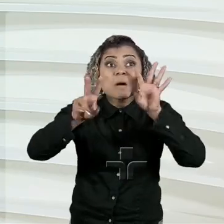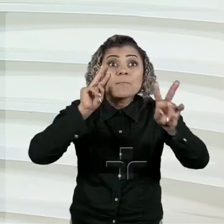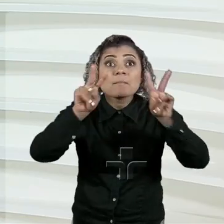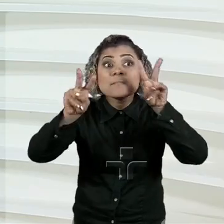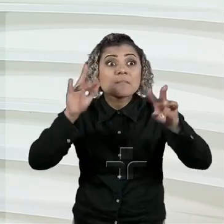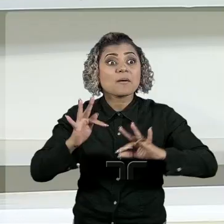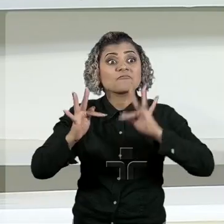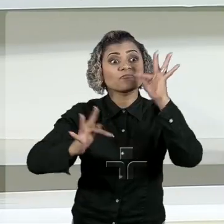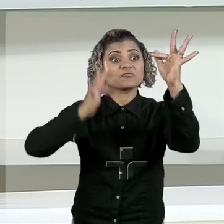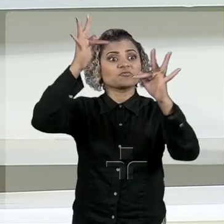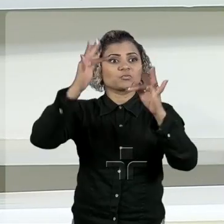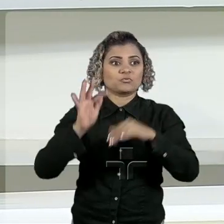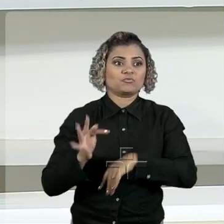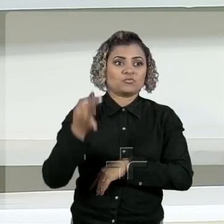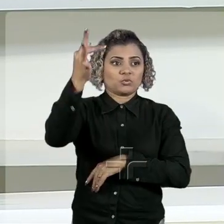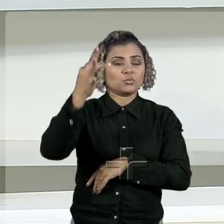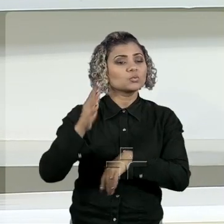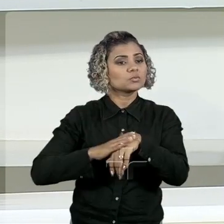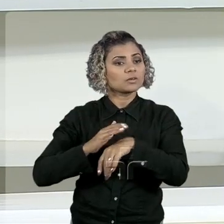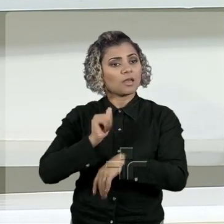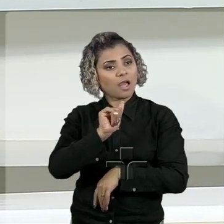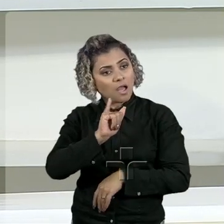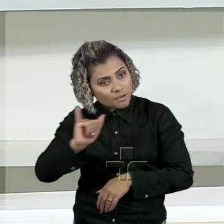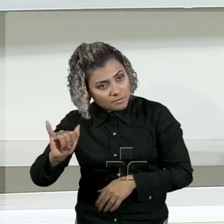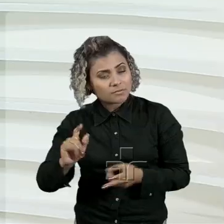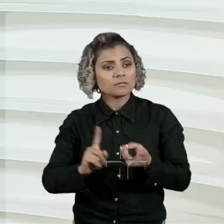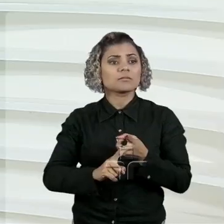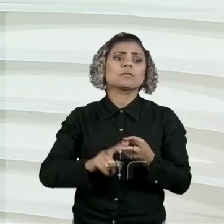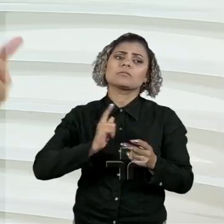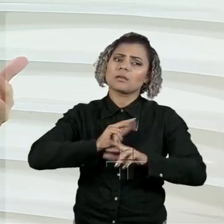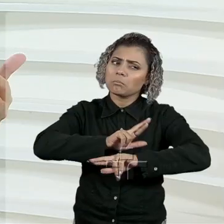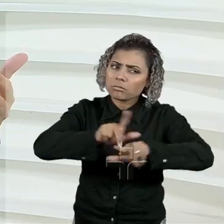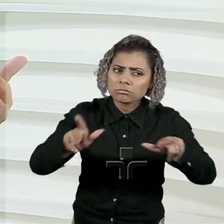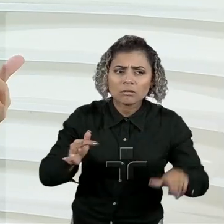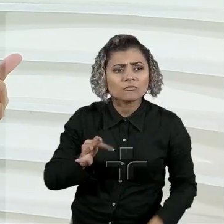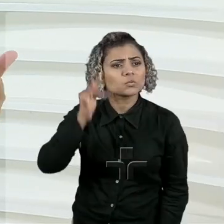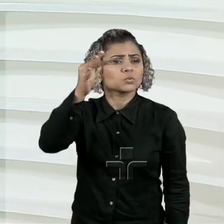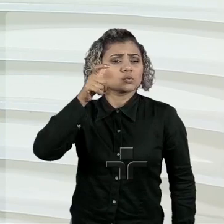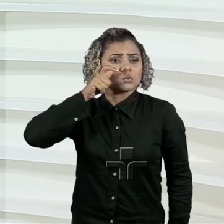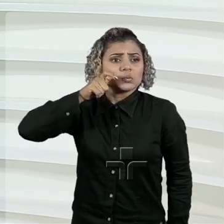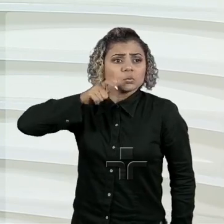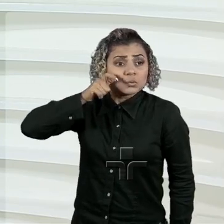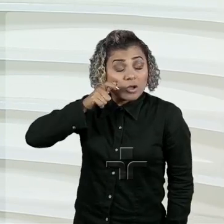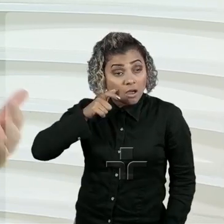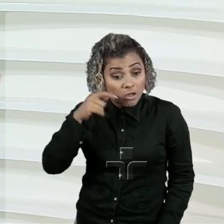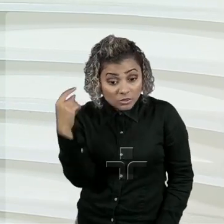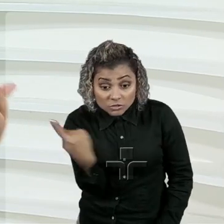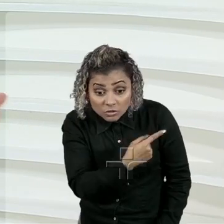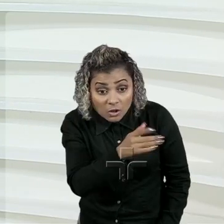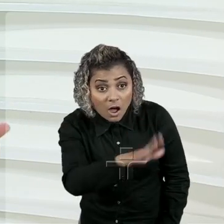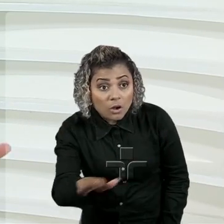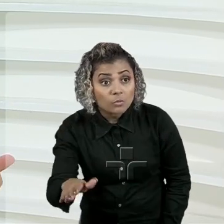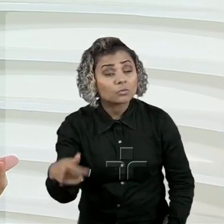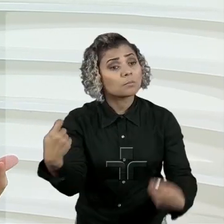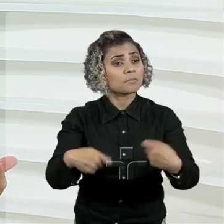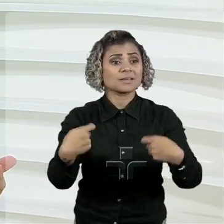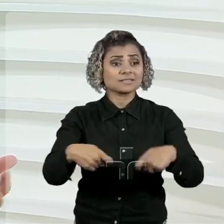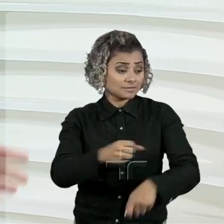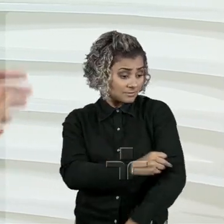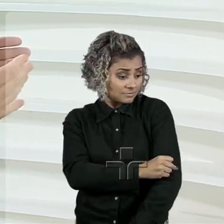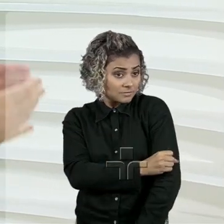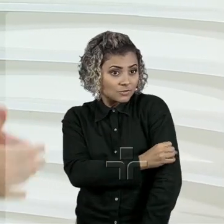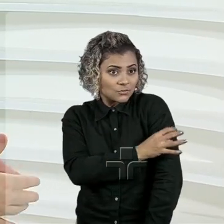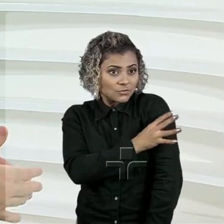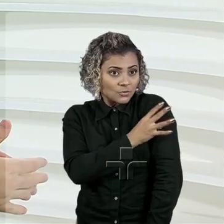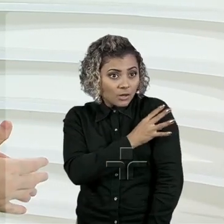learning, inteligência artificial, big data, são tantas coisas novas. O nosso aluno precisa sair da educação básica,